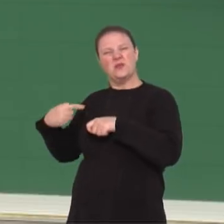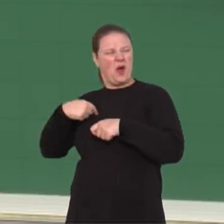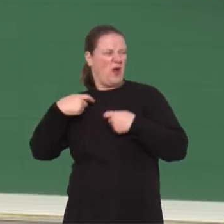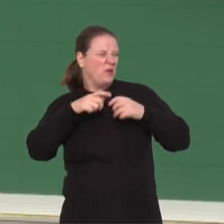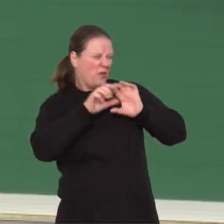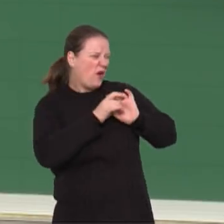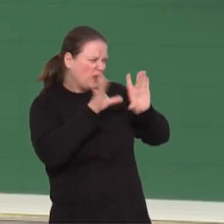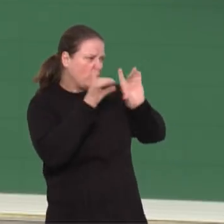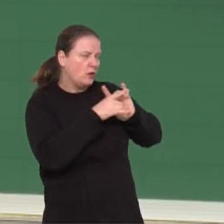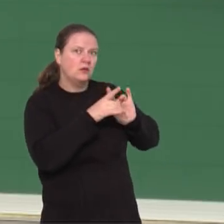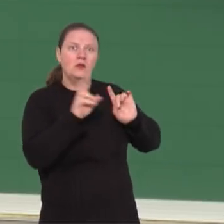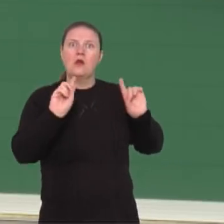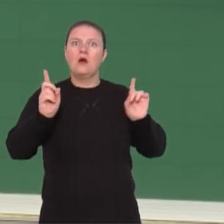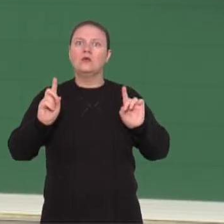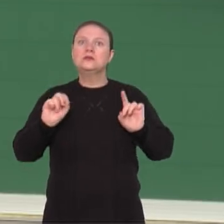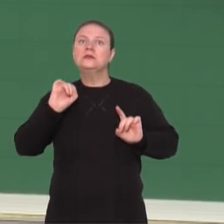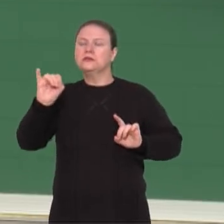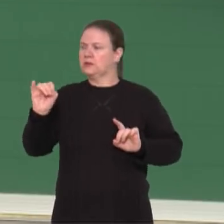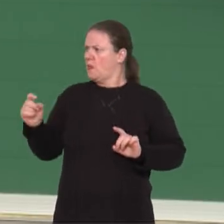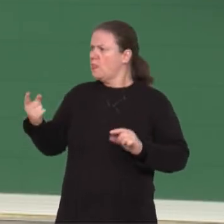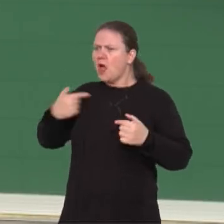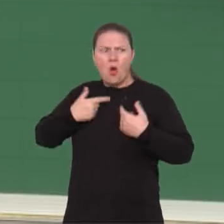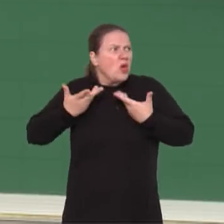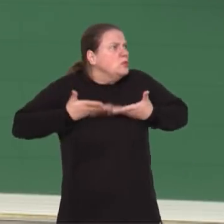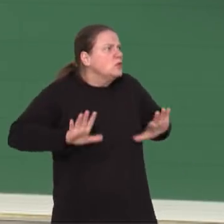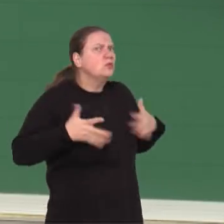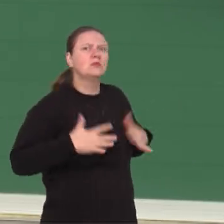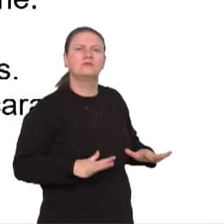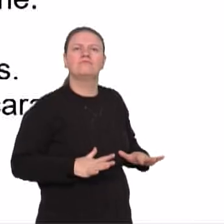alguma, certo? Então temos que tomar cuidado para não